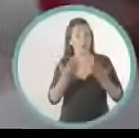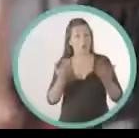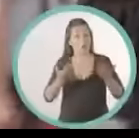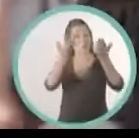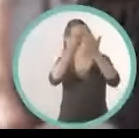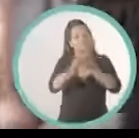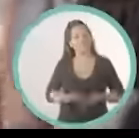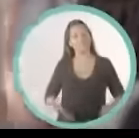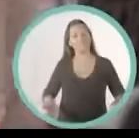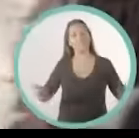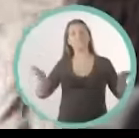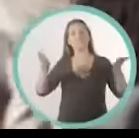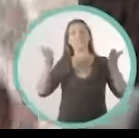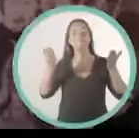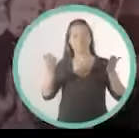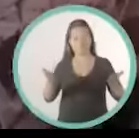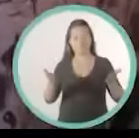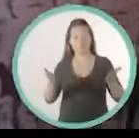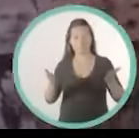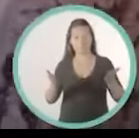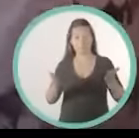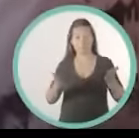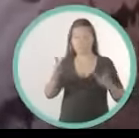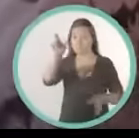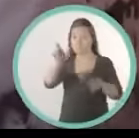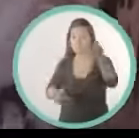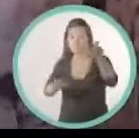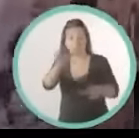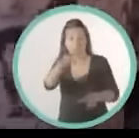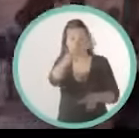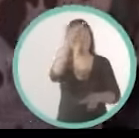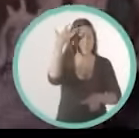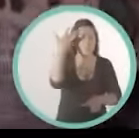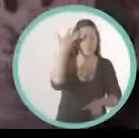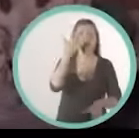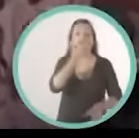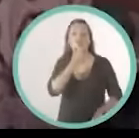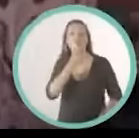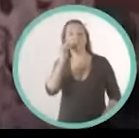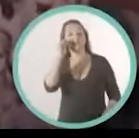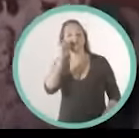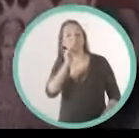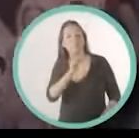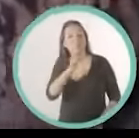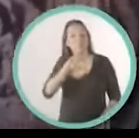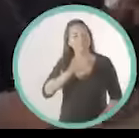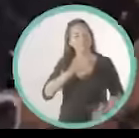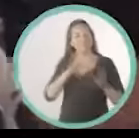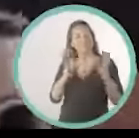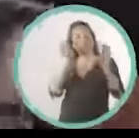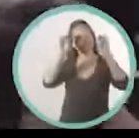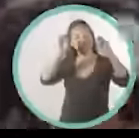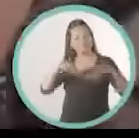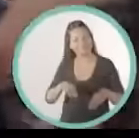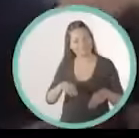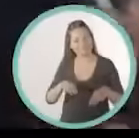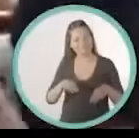Esta é uma celebração. Aqui estão pessoas, mulheres, homens de bem.